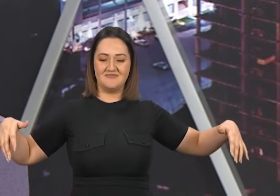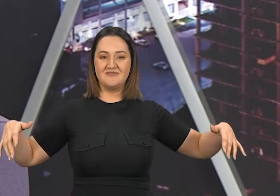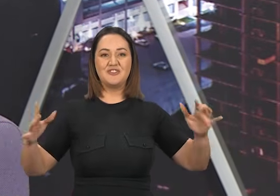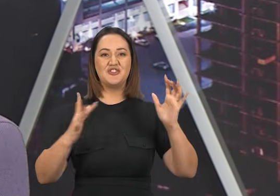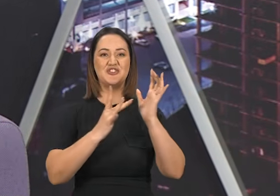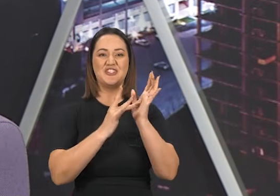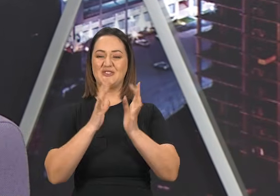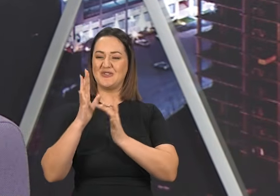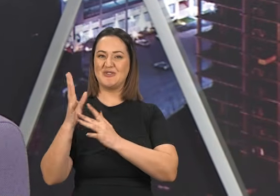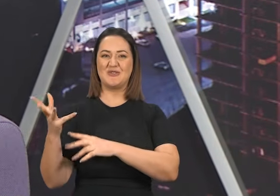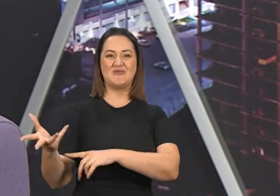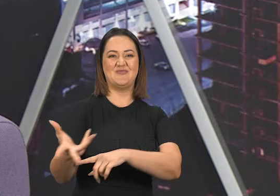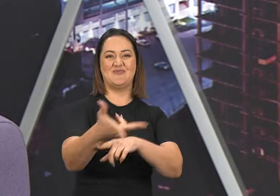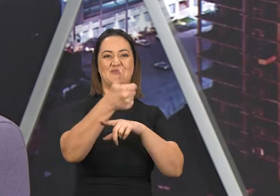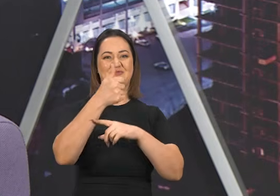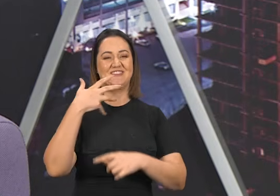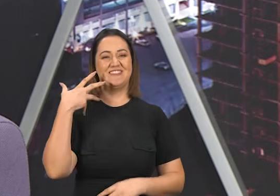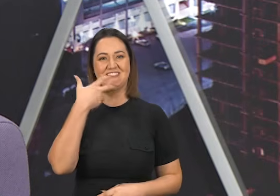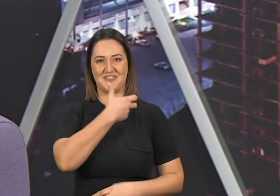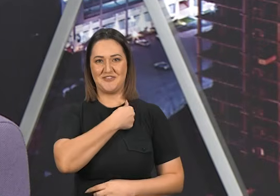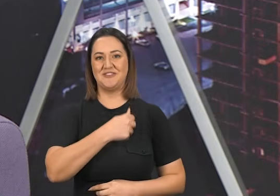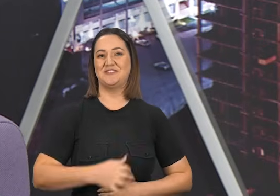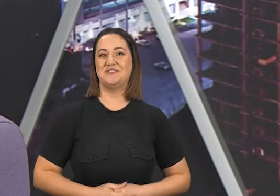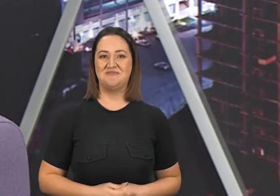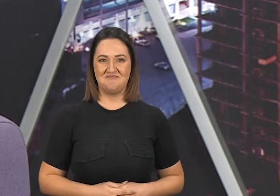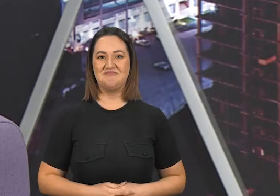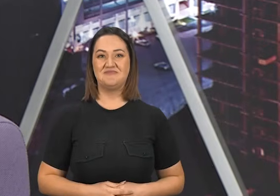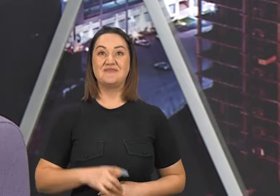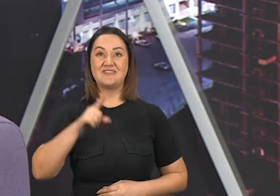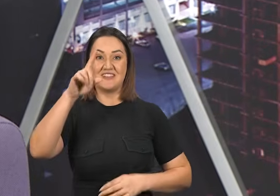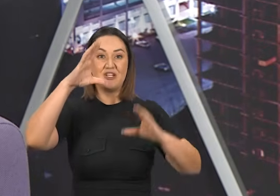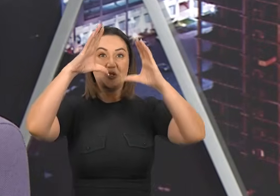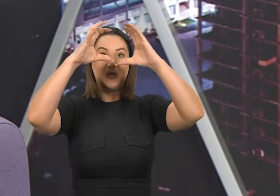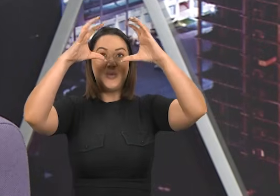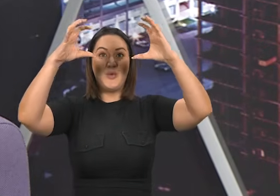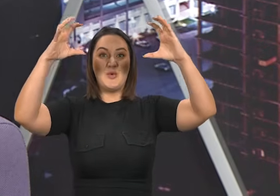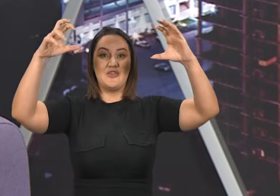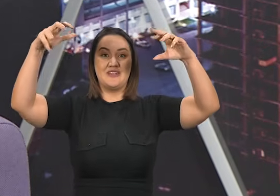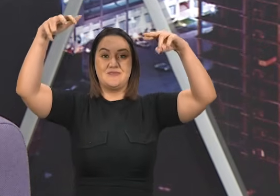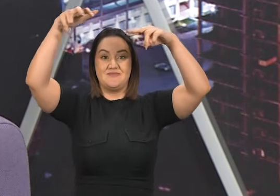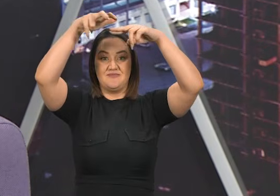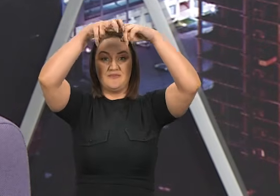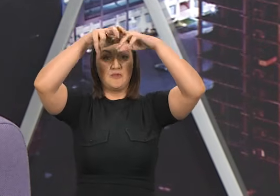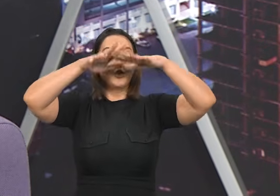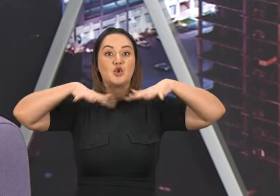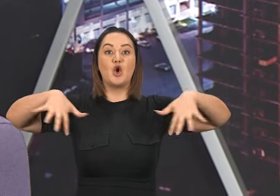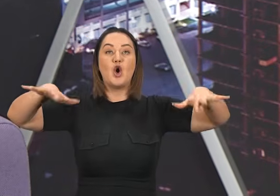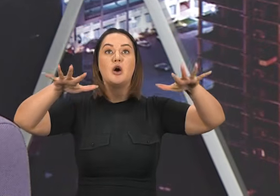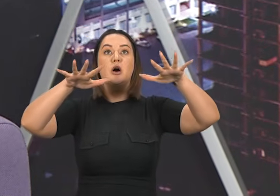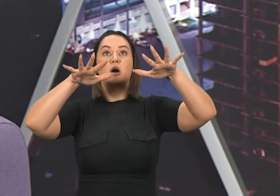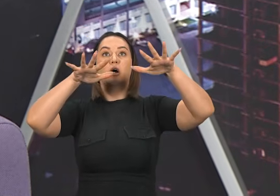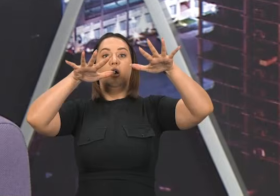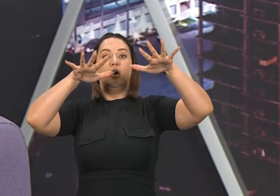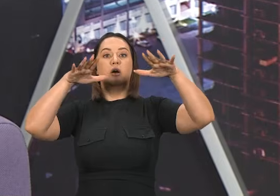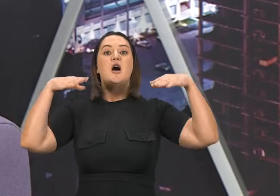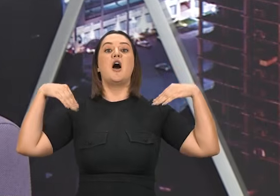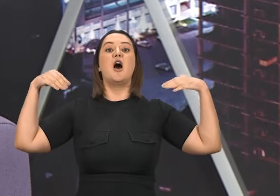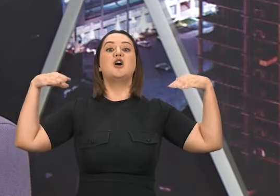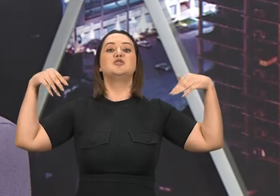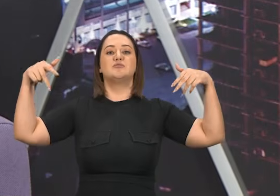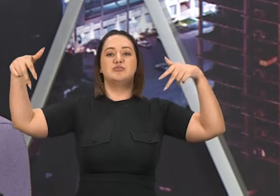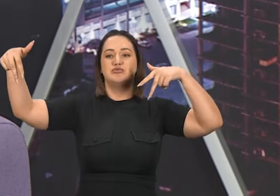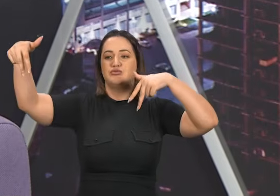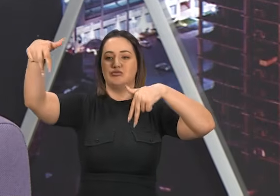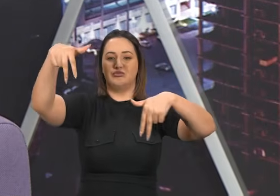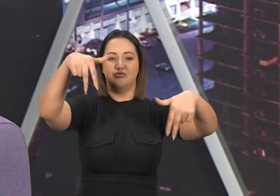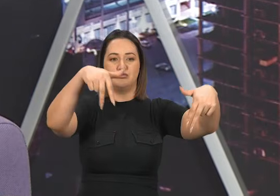o nosso maravilhoso Salvador. Ele vai ficar nas nuvens dos céus para que todos vejam, e os anjos vão